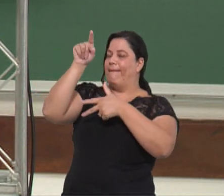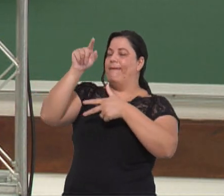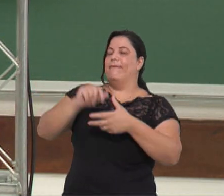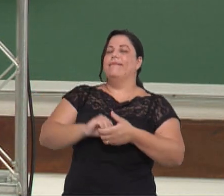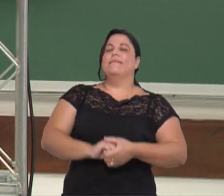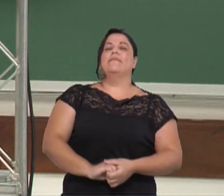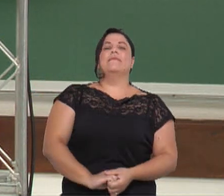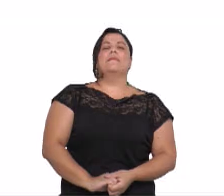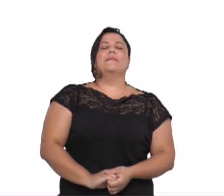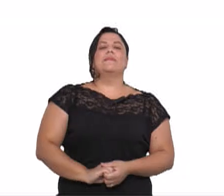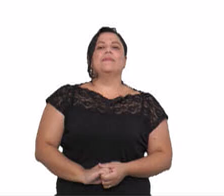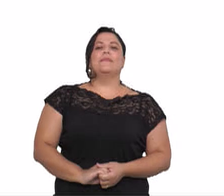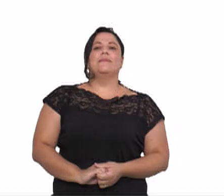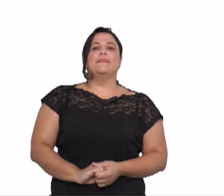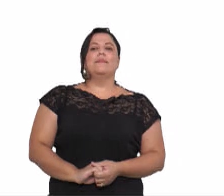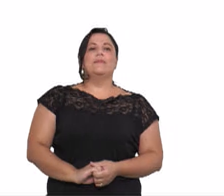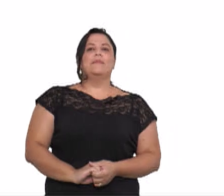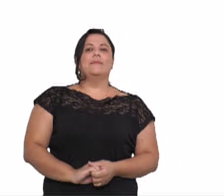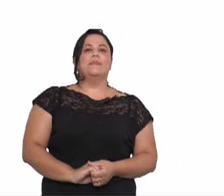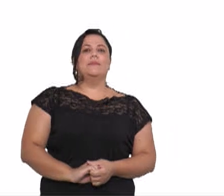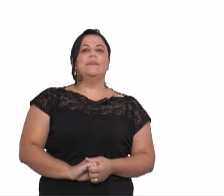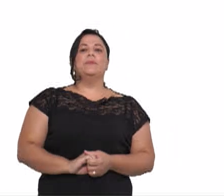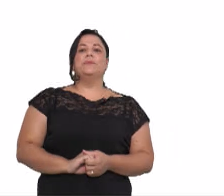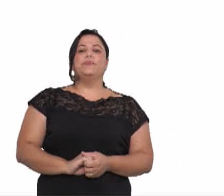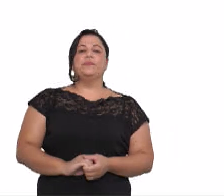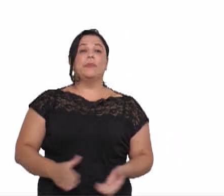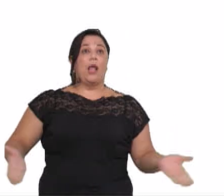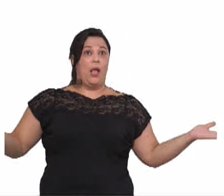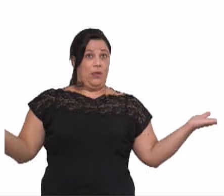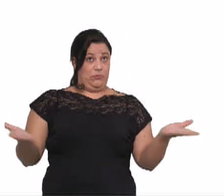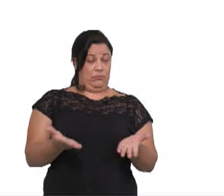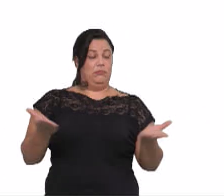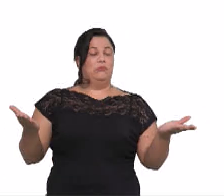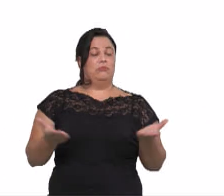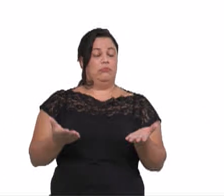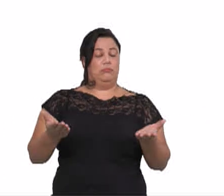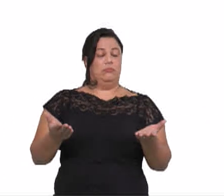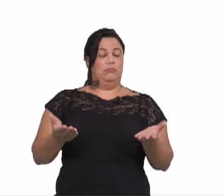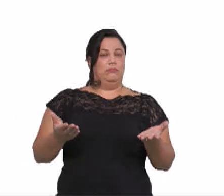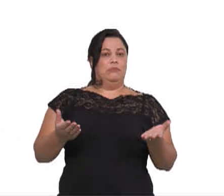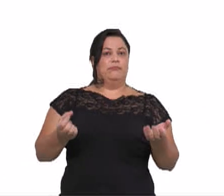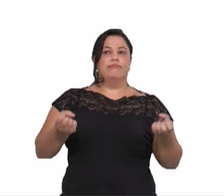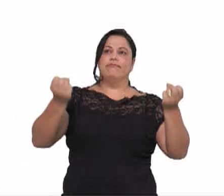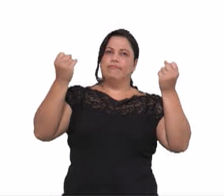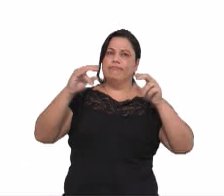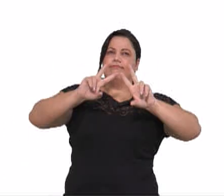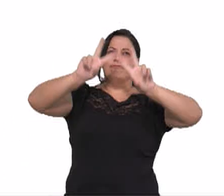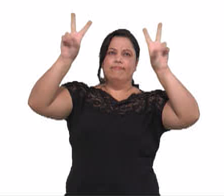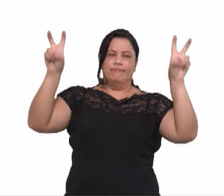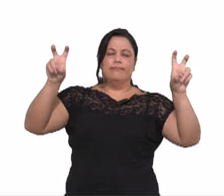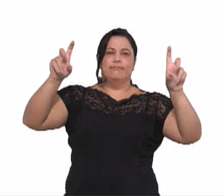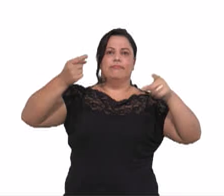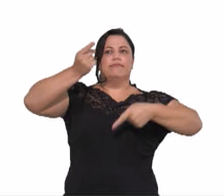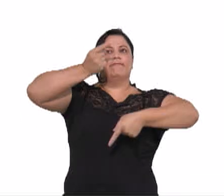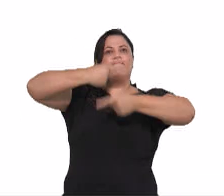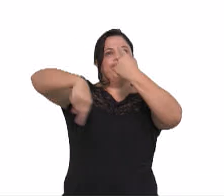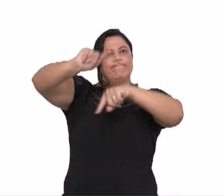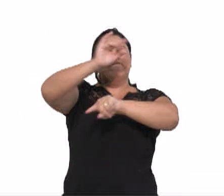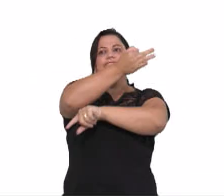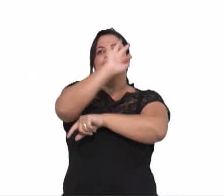quando nós falamos de Revolução Francesa, nós estamos falando de um